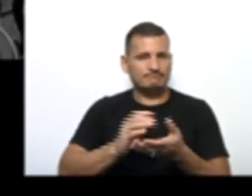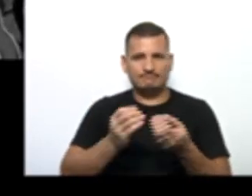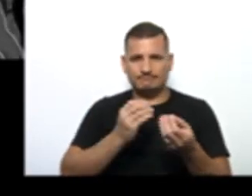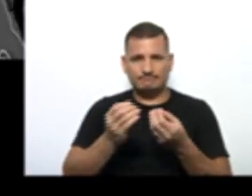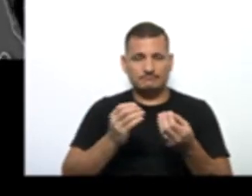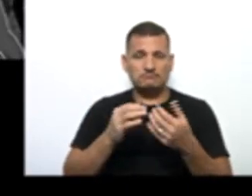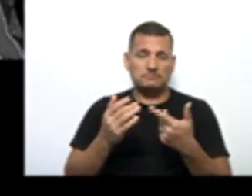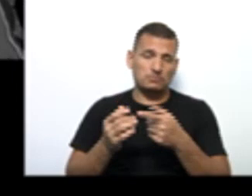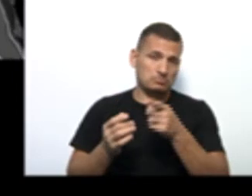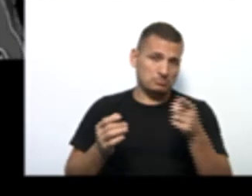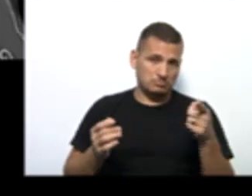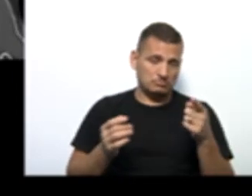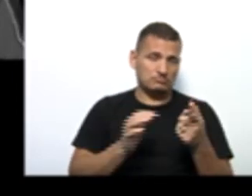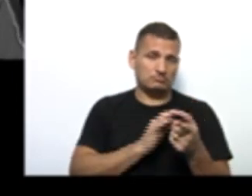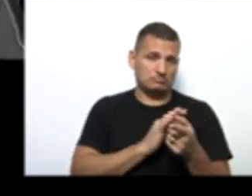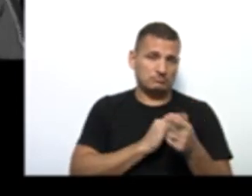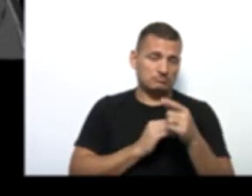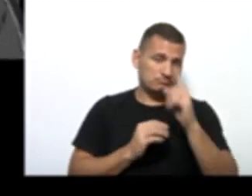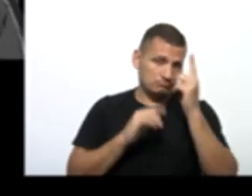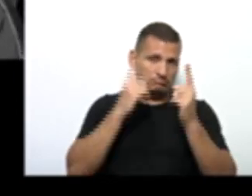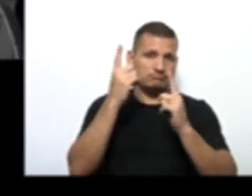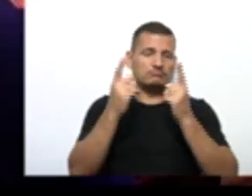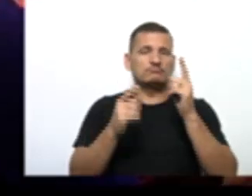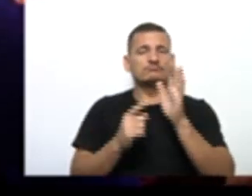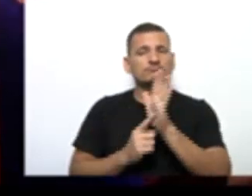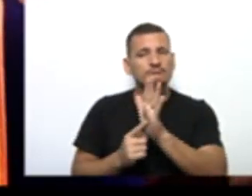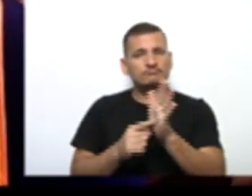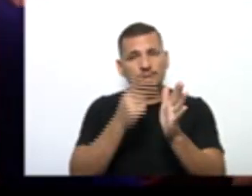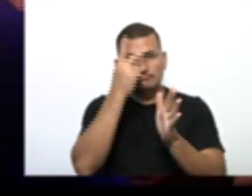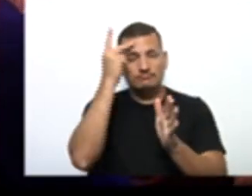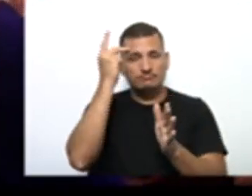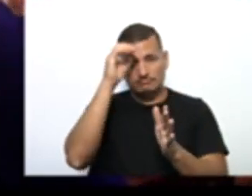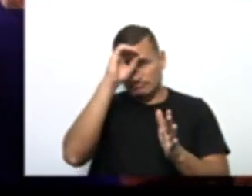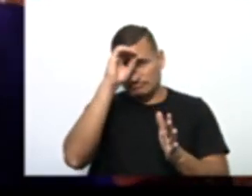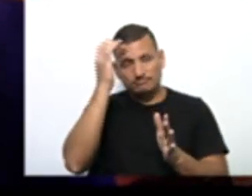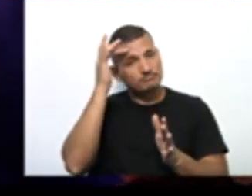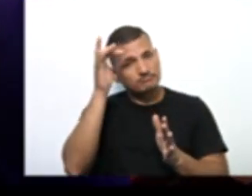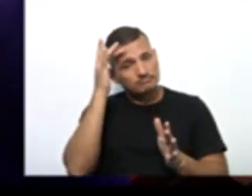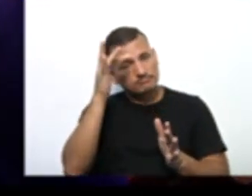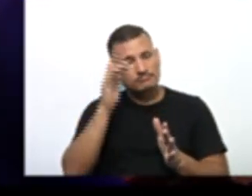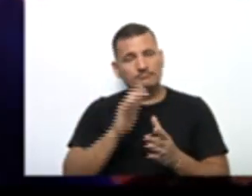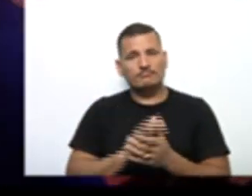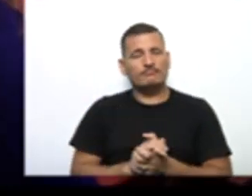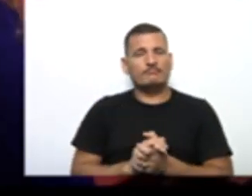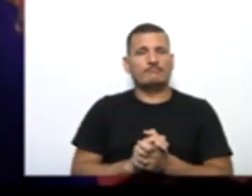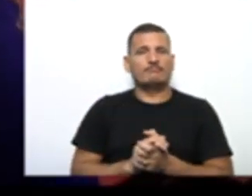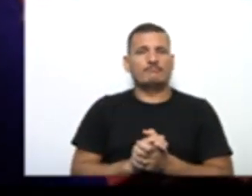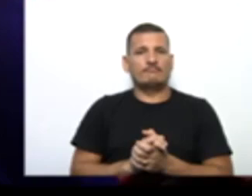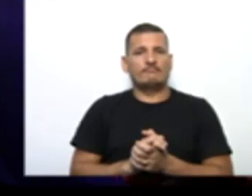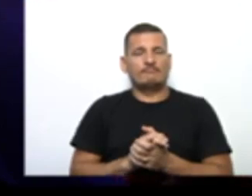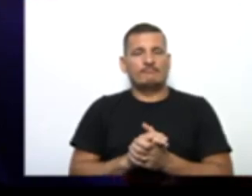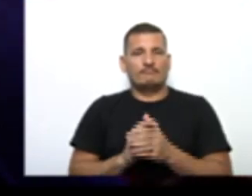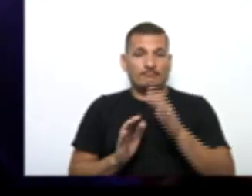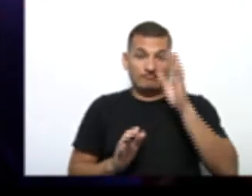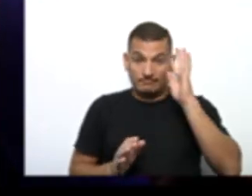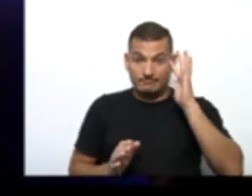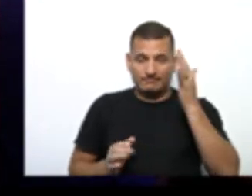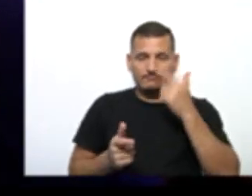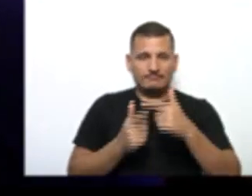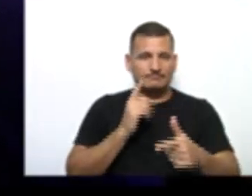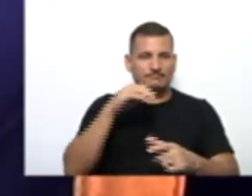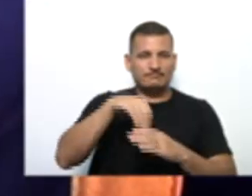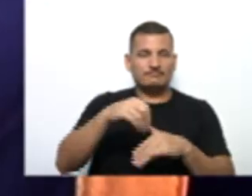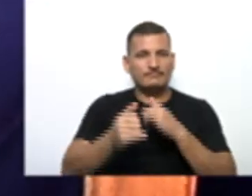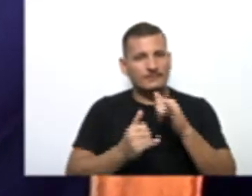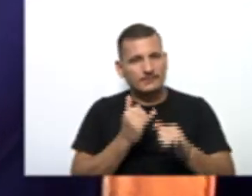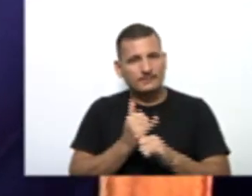criar ideias para auxiliar também aquelas pessoas que não sabem. Ele resolve problemas na internet e busca